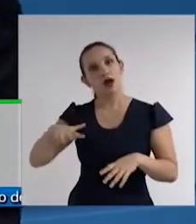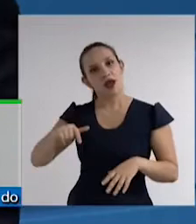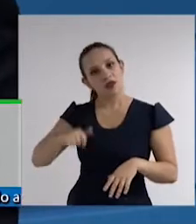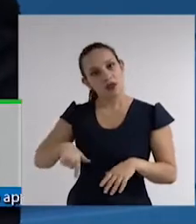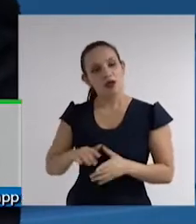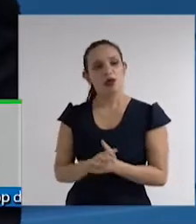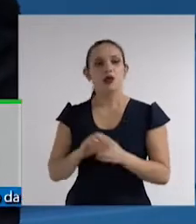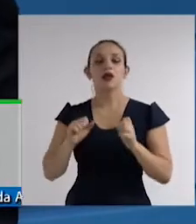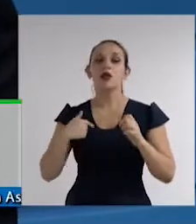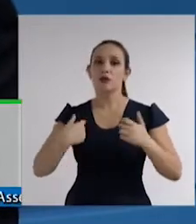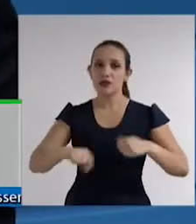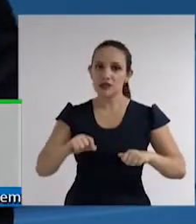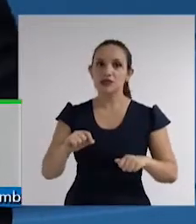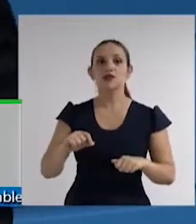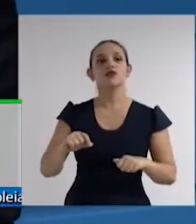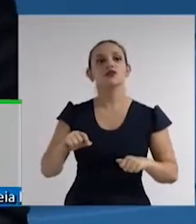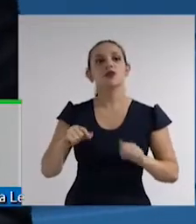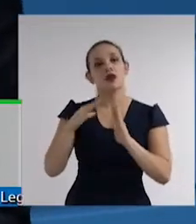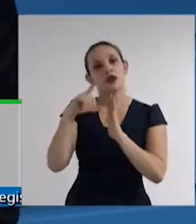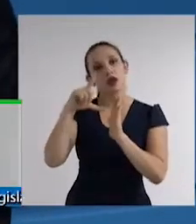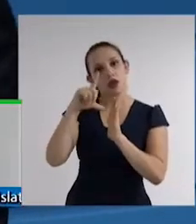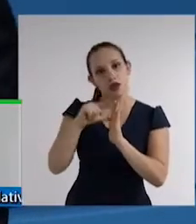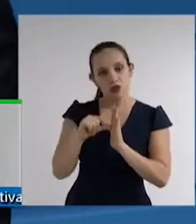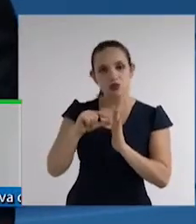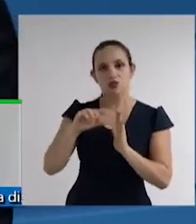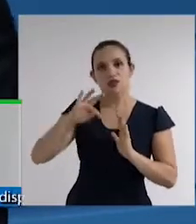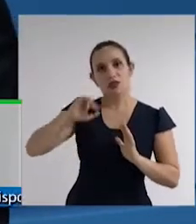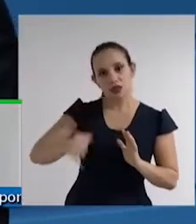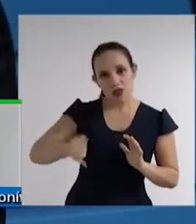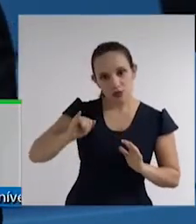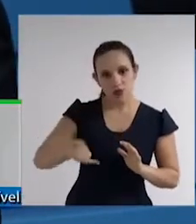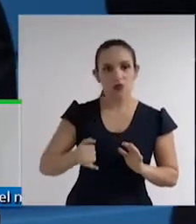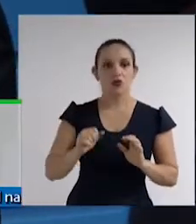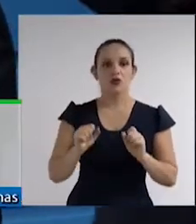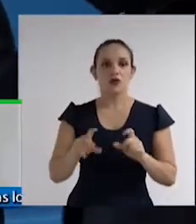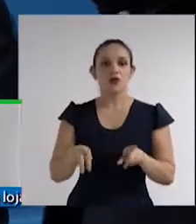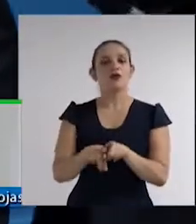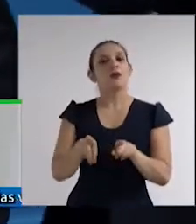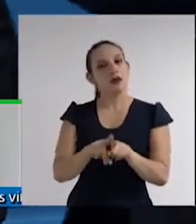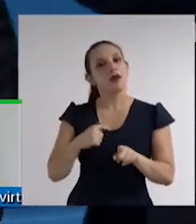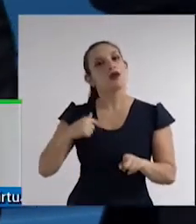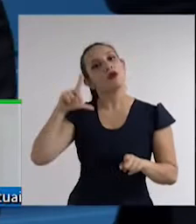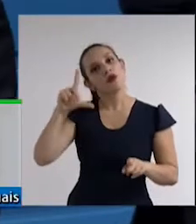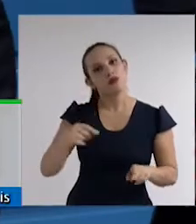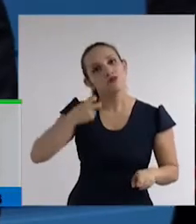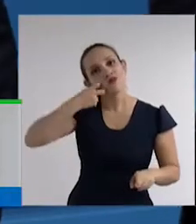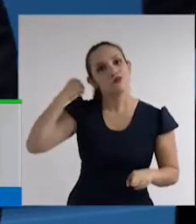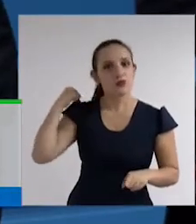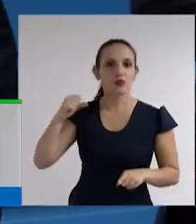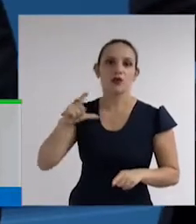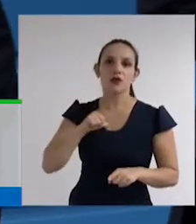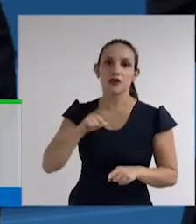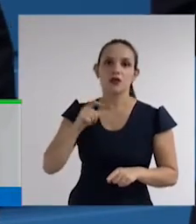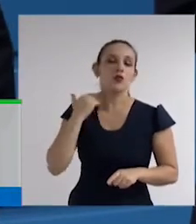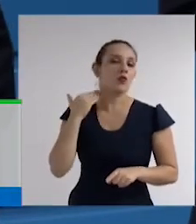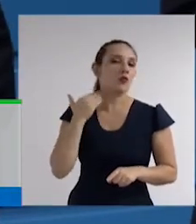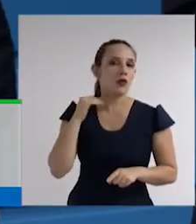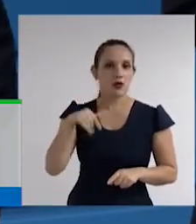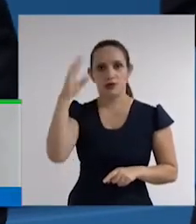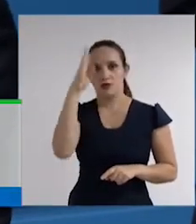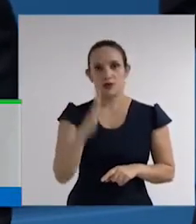fazer através de tributo, da redução do tributo, e quando eu reduzo o tributo, eu reduzo os recursos que entram no Tesouro